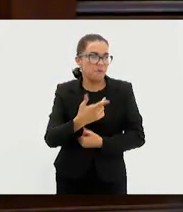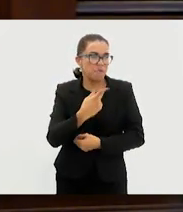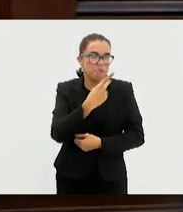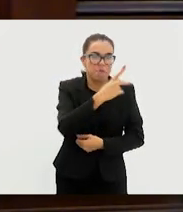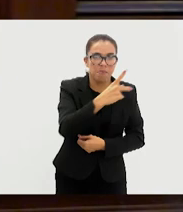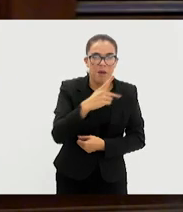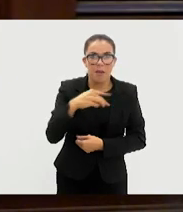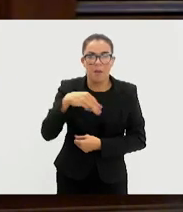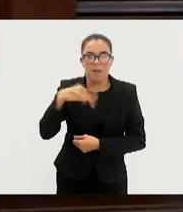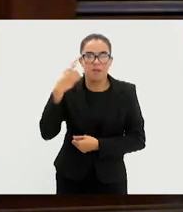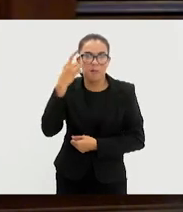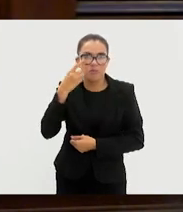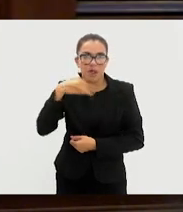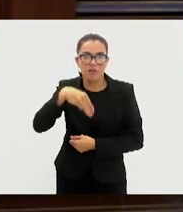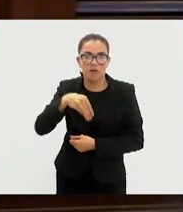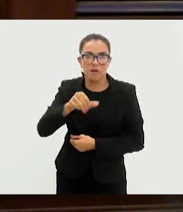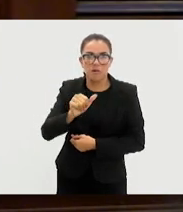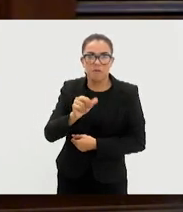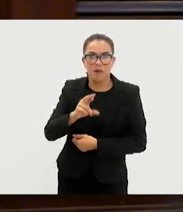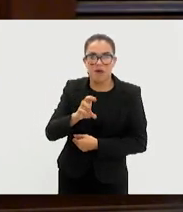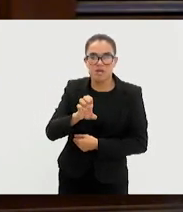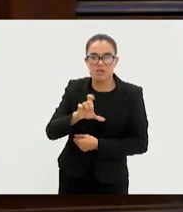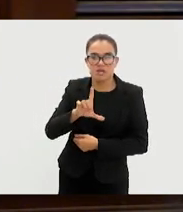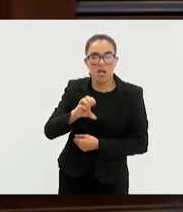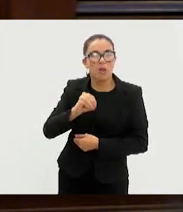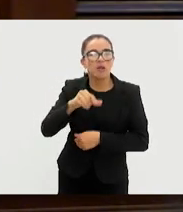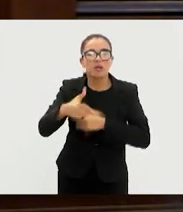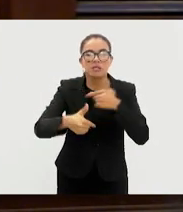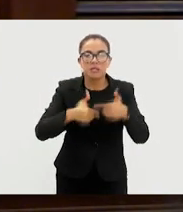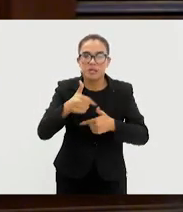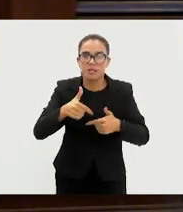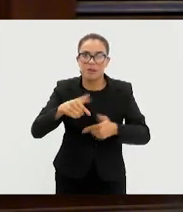a outros colegas que atuam na área de polícia. Não é a minha praia.